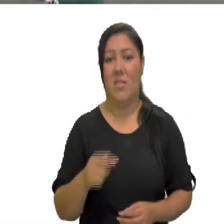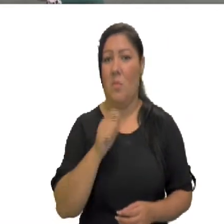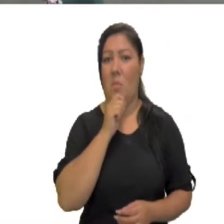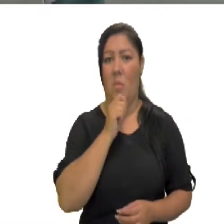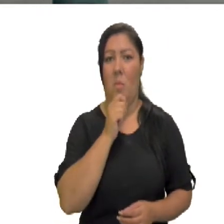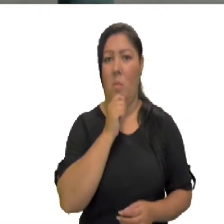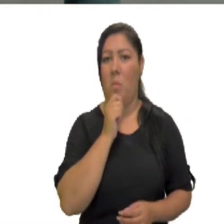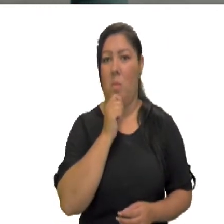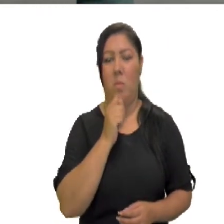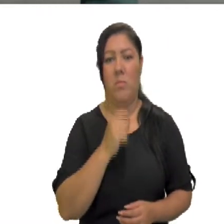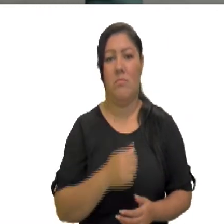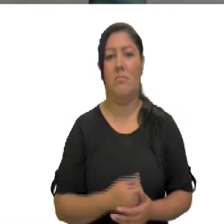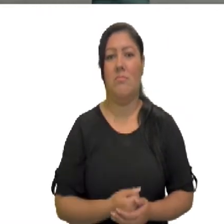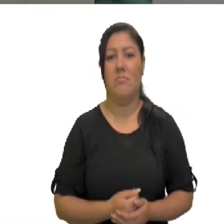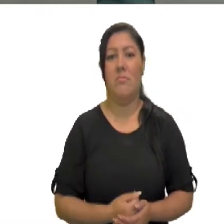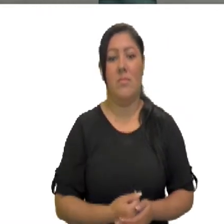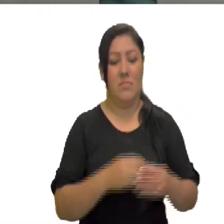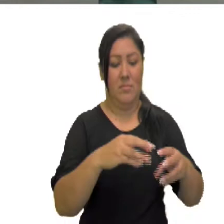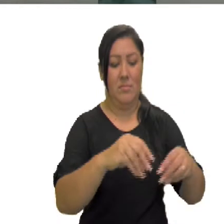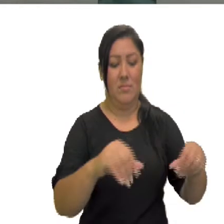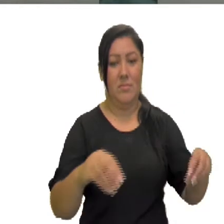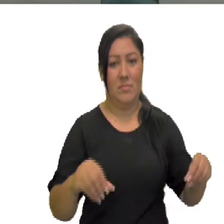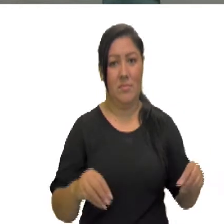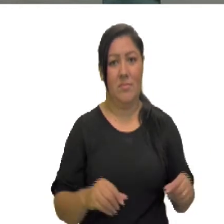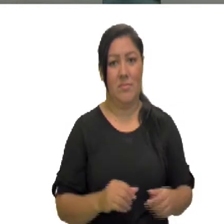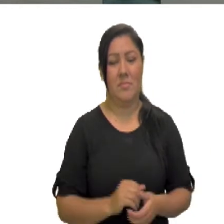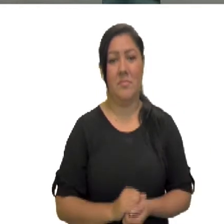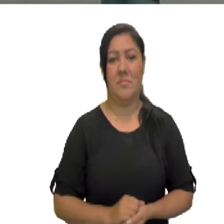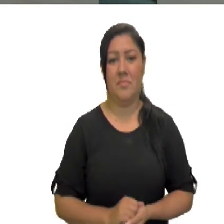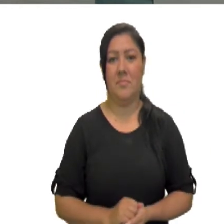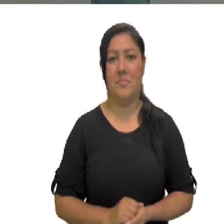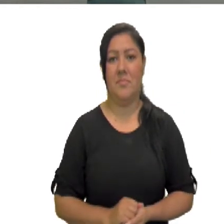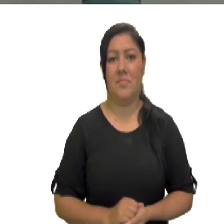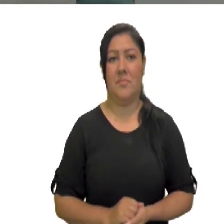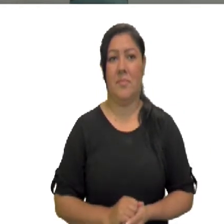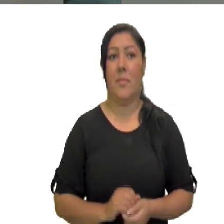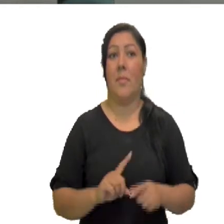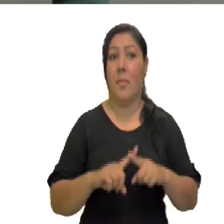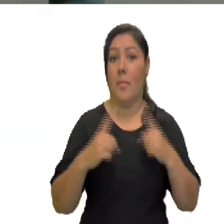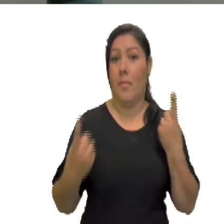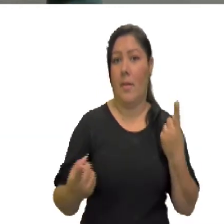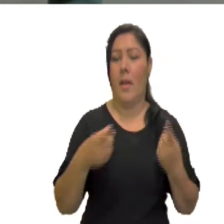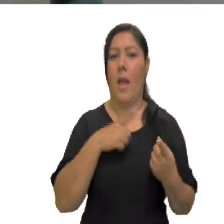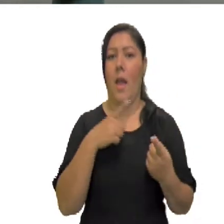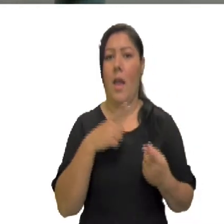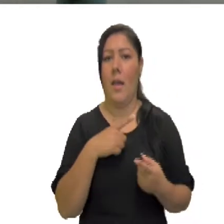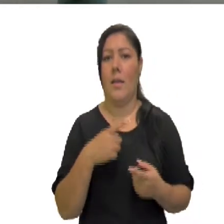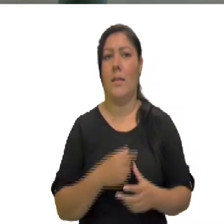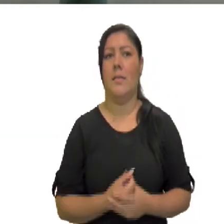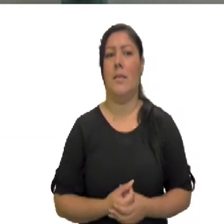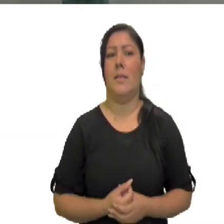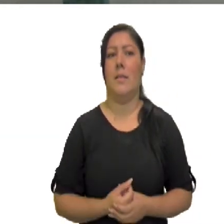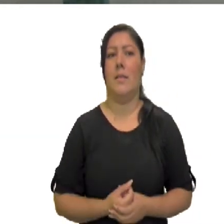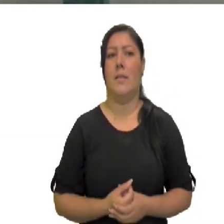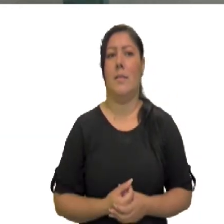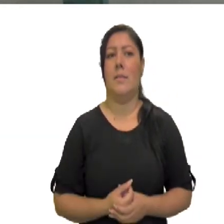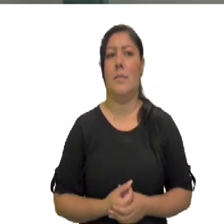invertebrados e são terrestres. Mas nós temos alguns invertebrados que